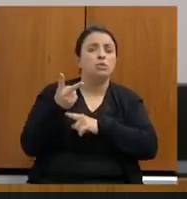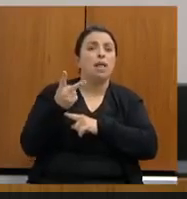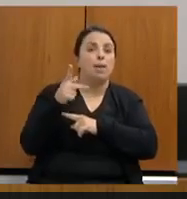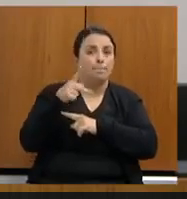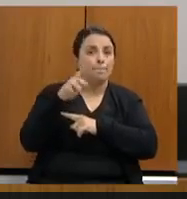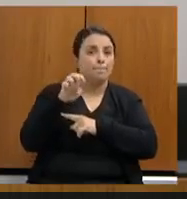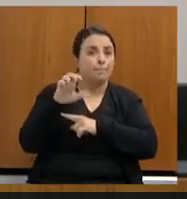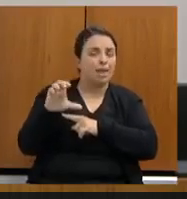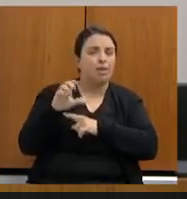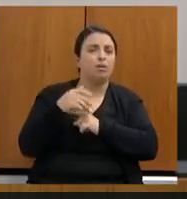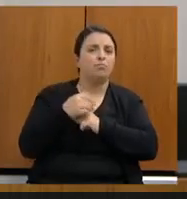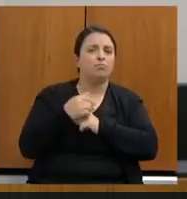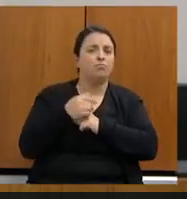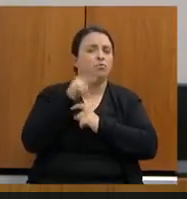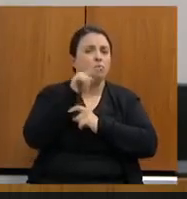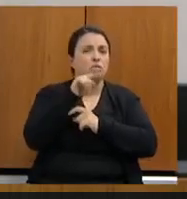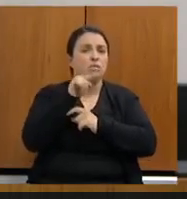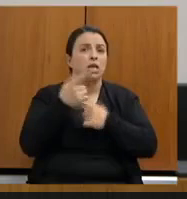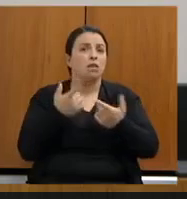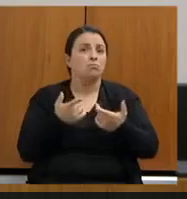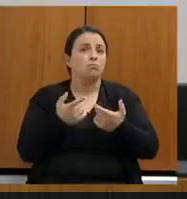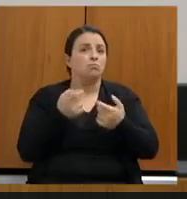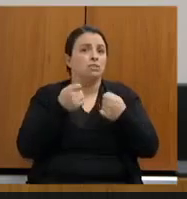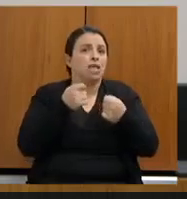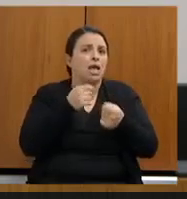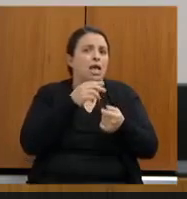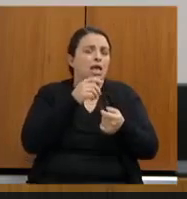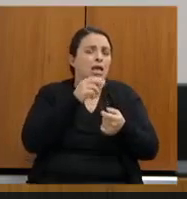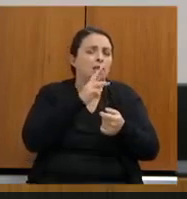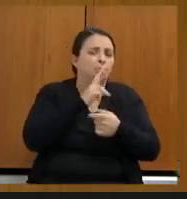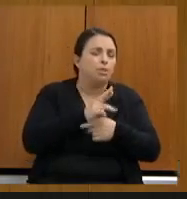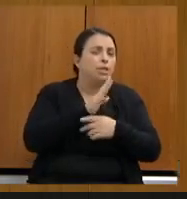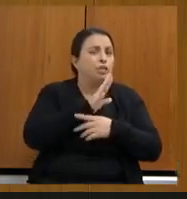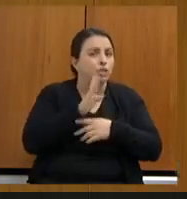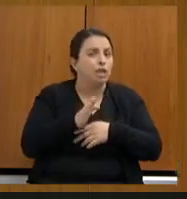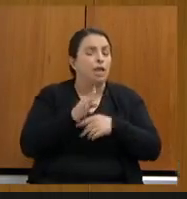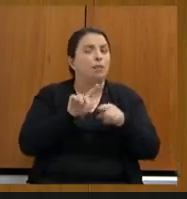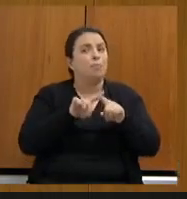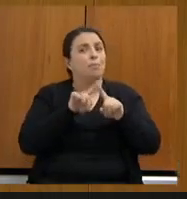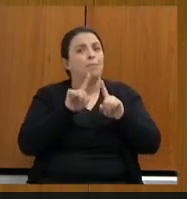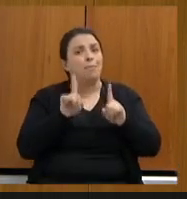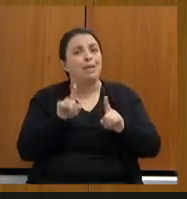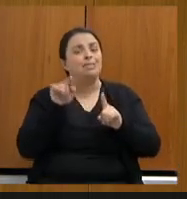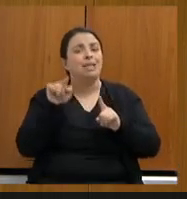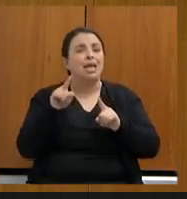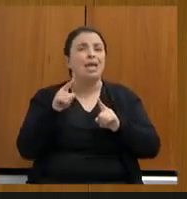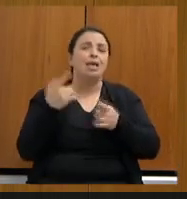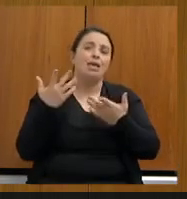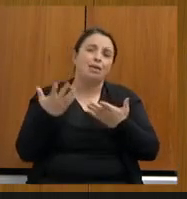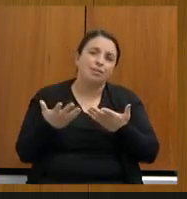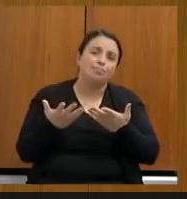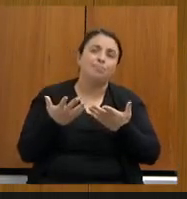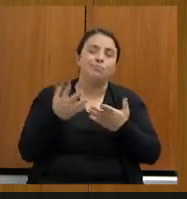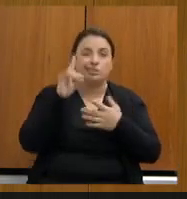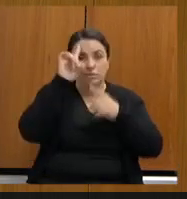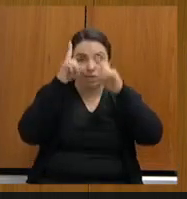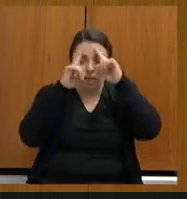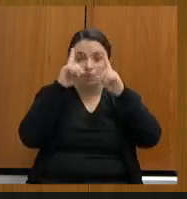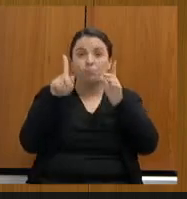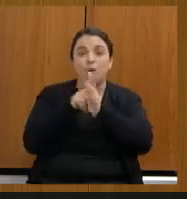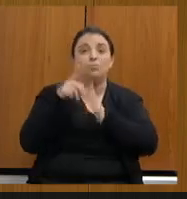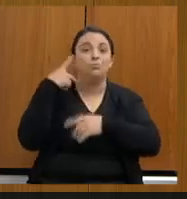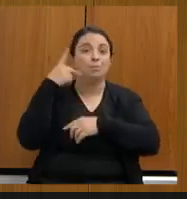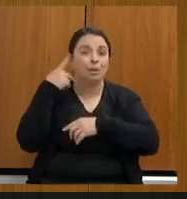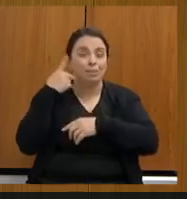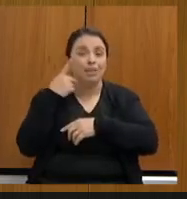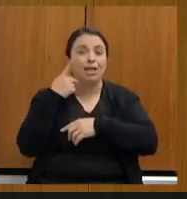não que o senhor tenha que responder efetivamente sobre elas que são iniciativas de parlamentares em tramitação desta casa e